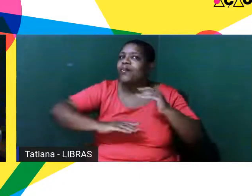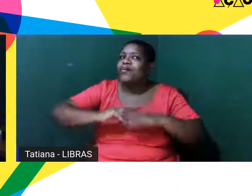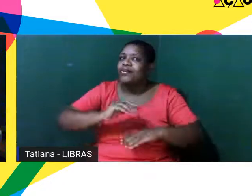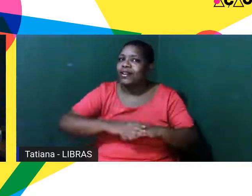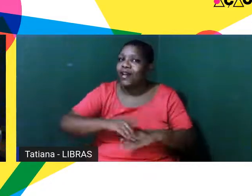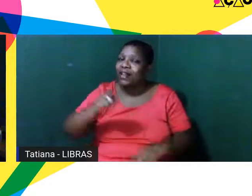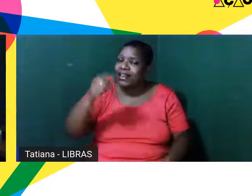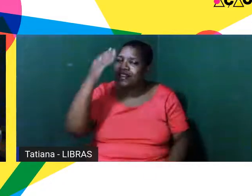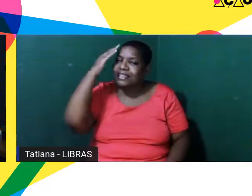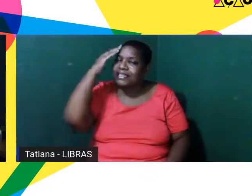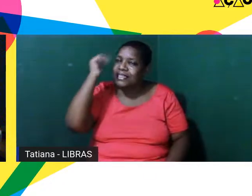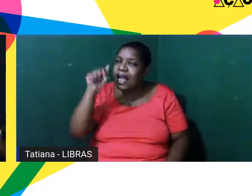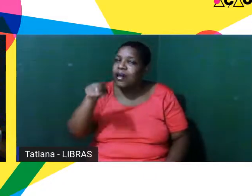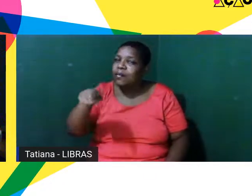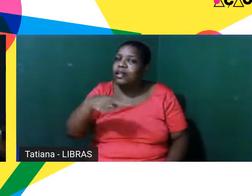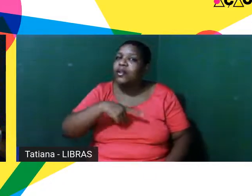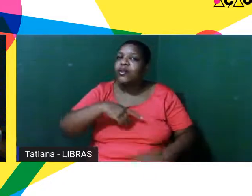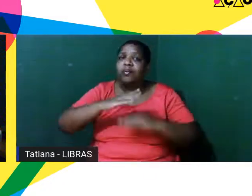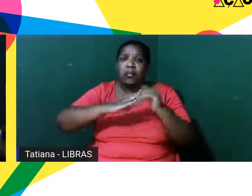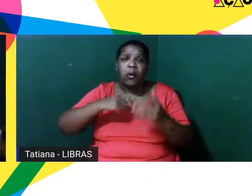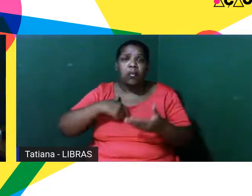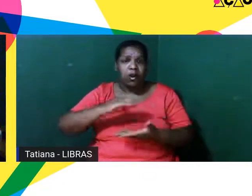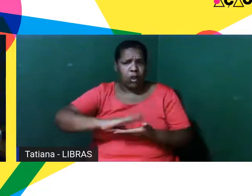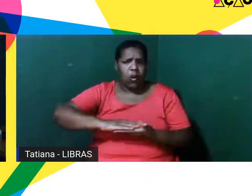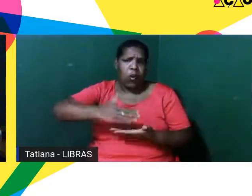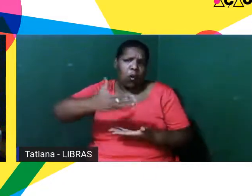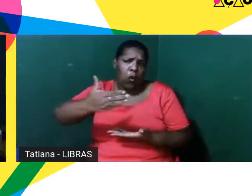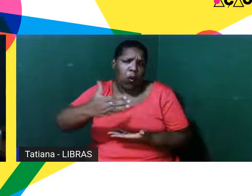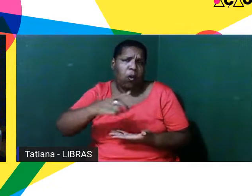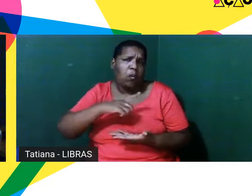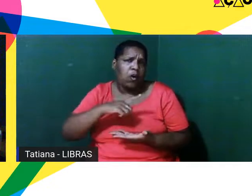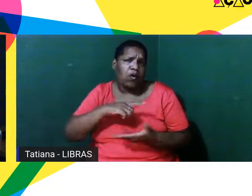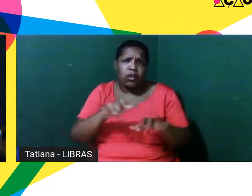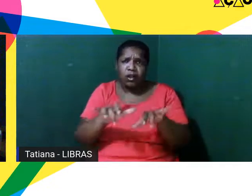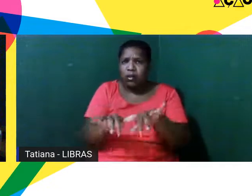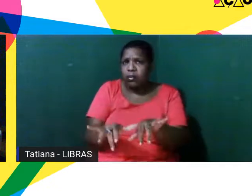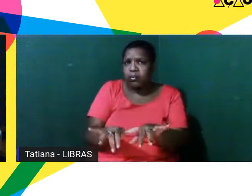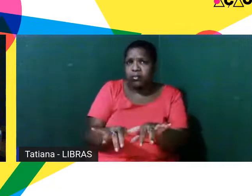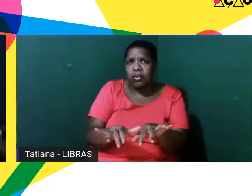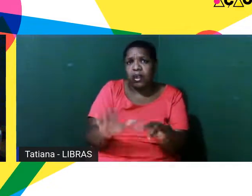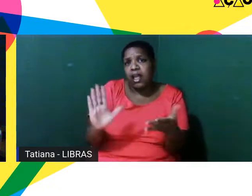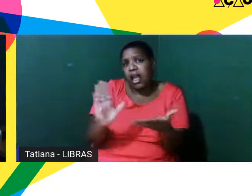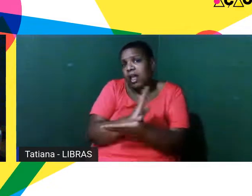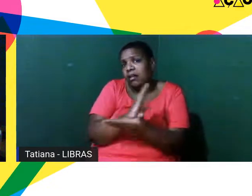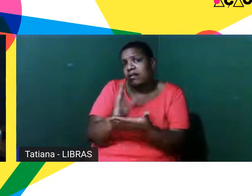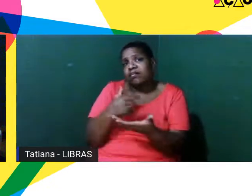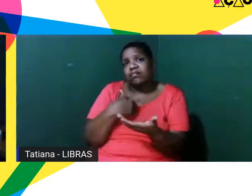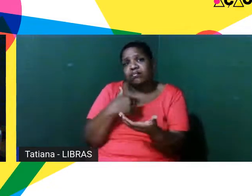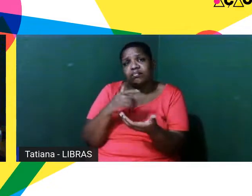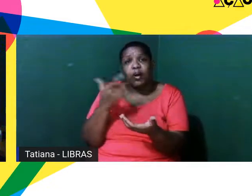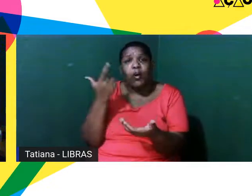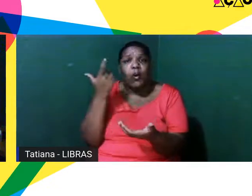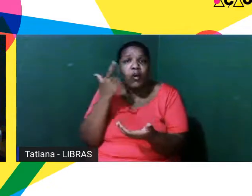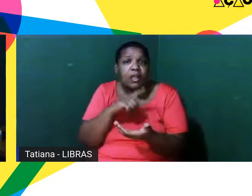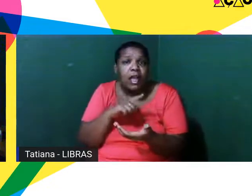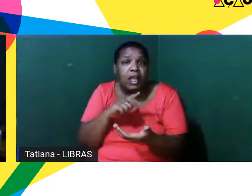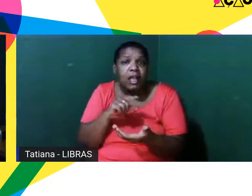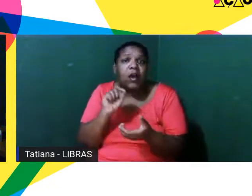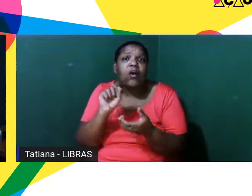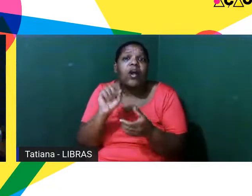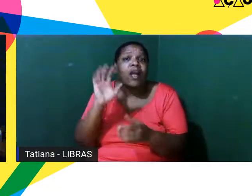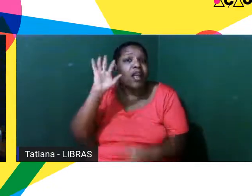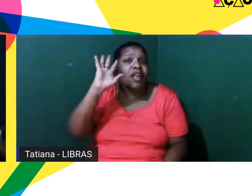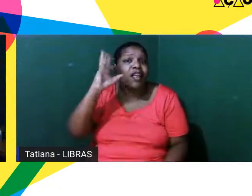e esse profissional pode estar no computador pode estar no notebook e às vezes vai ter 20 ele pode conseguir